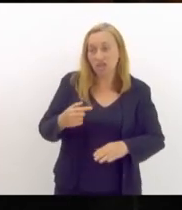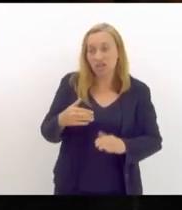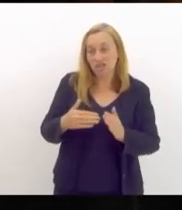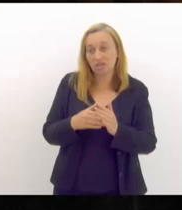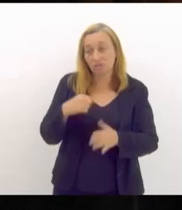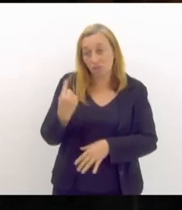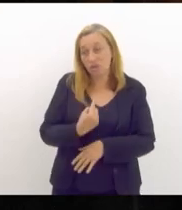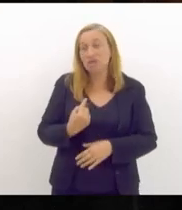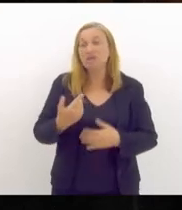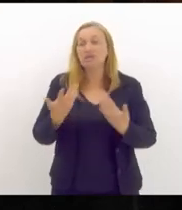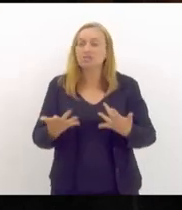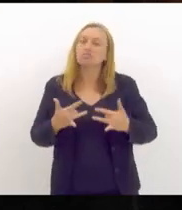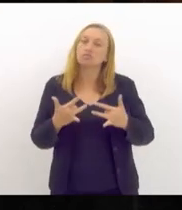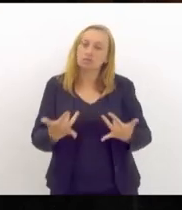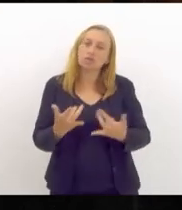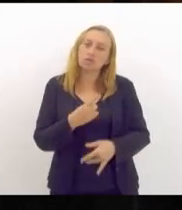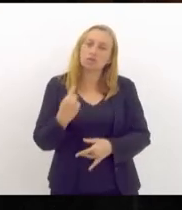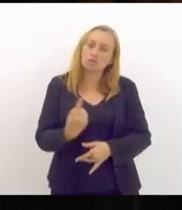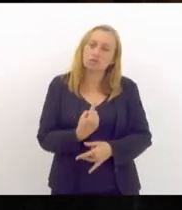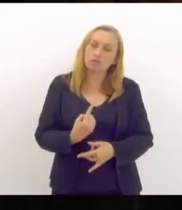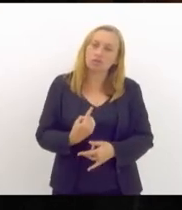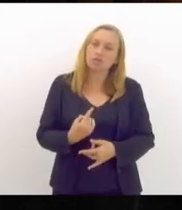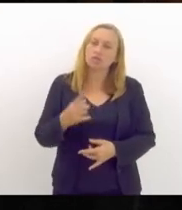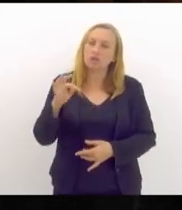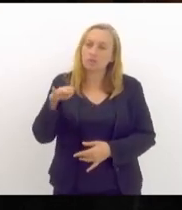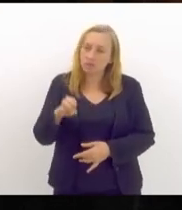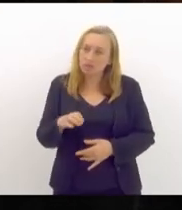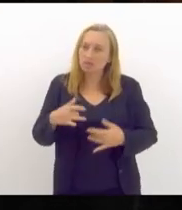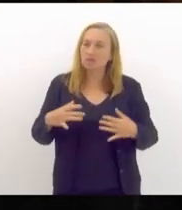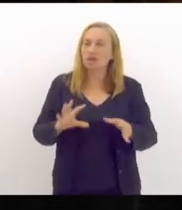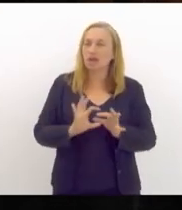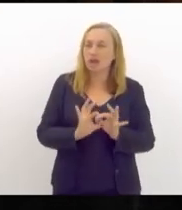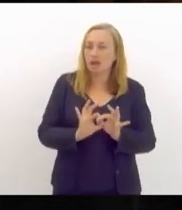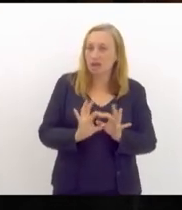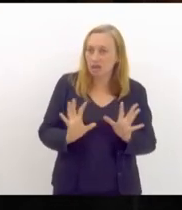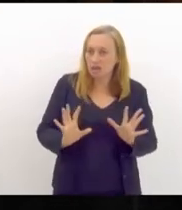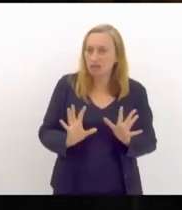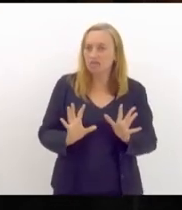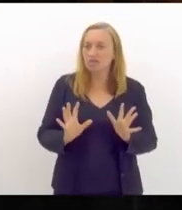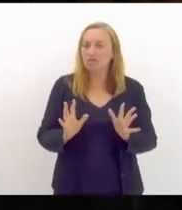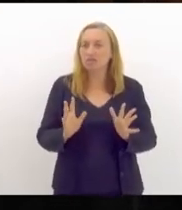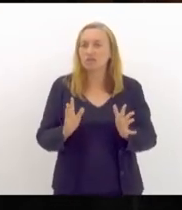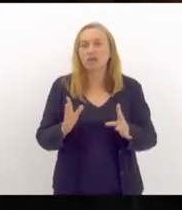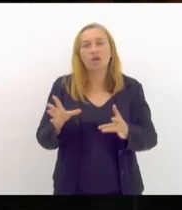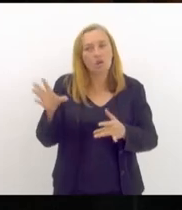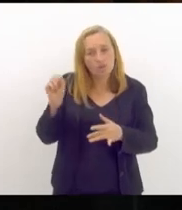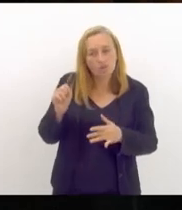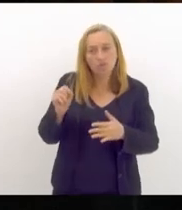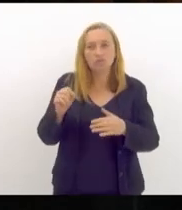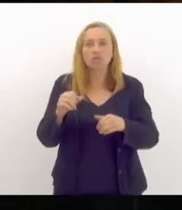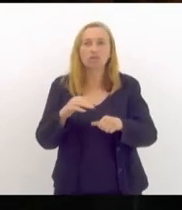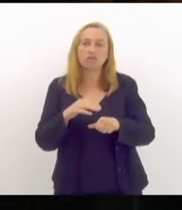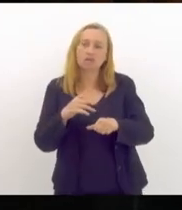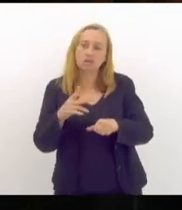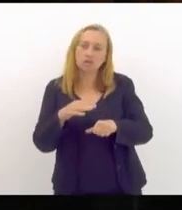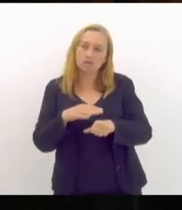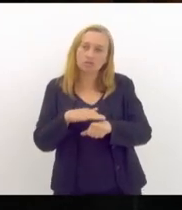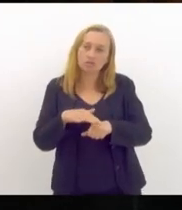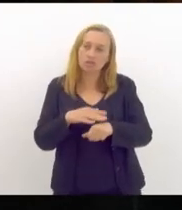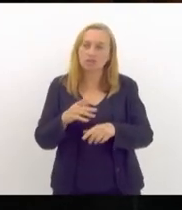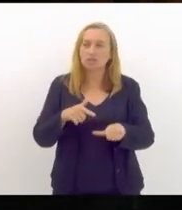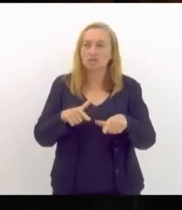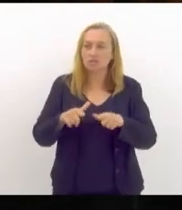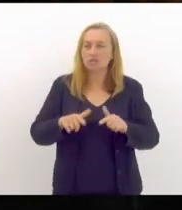toda minha solidariedade é isso falar com meu gabinete está aberto que eu tô disposto a ouvir a colaborar e trabalhar para o